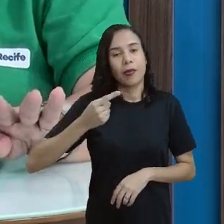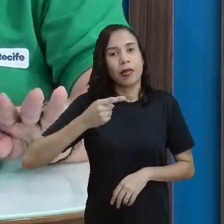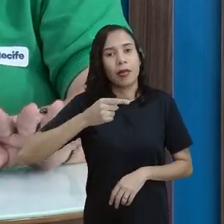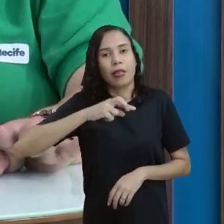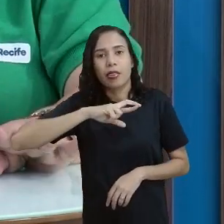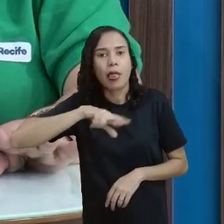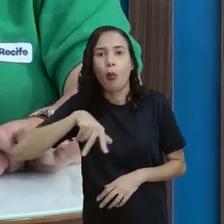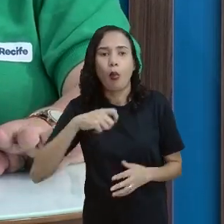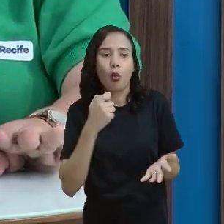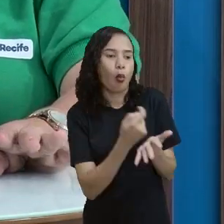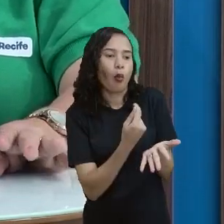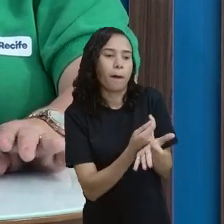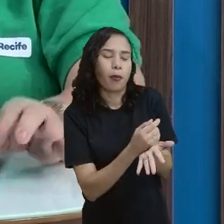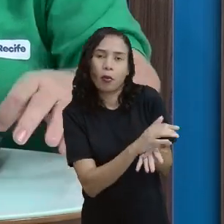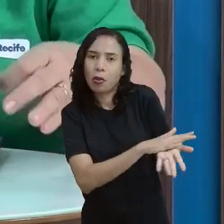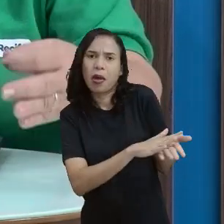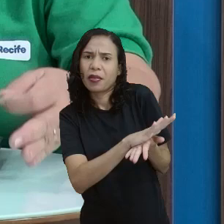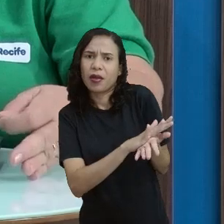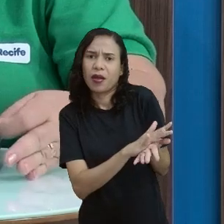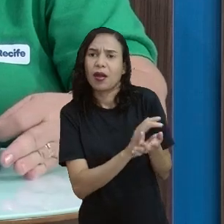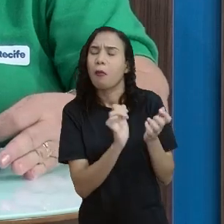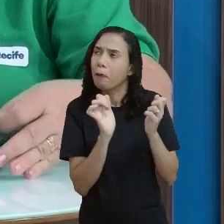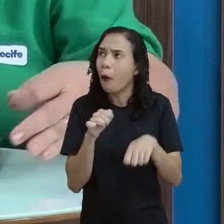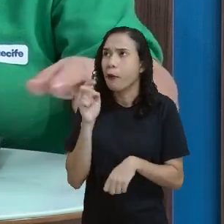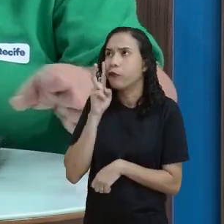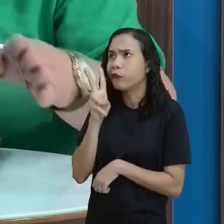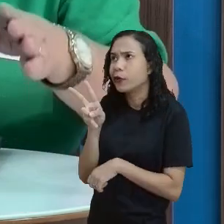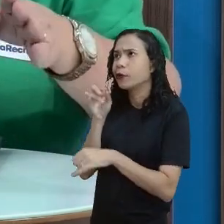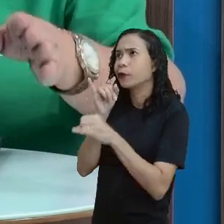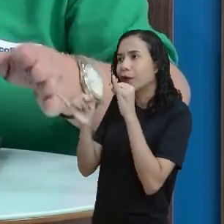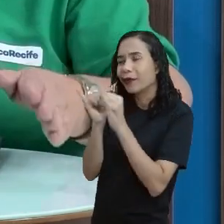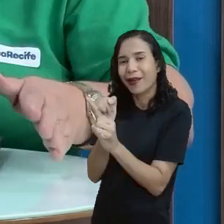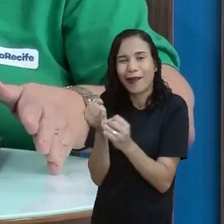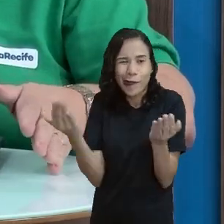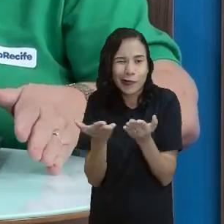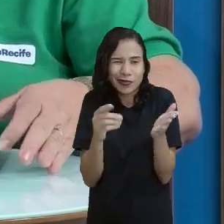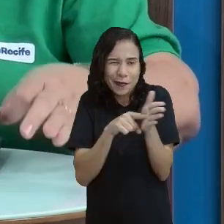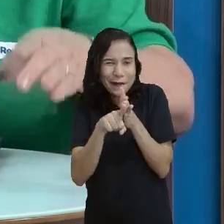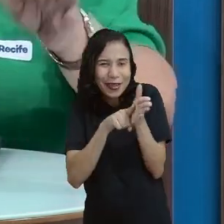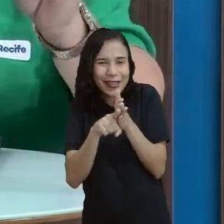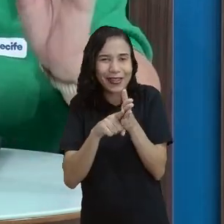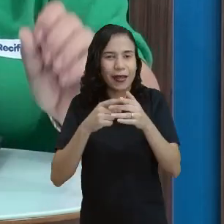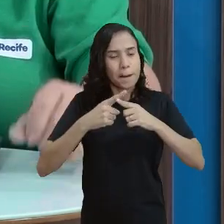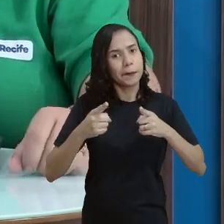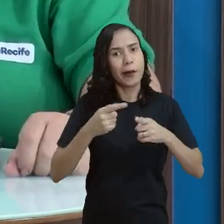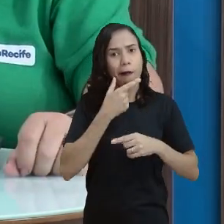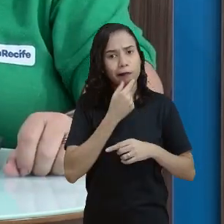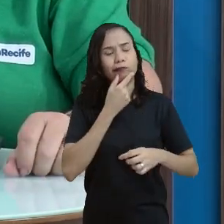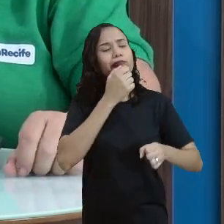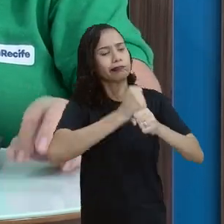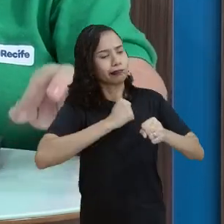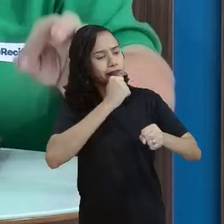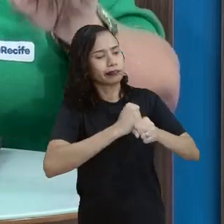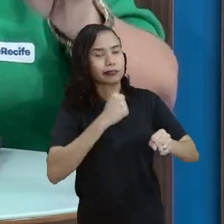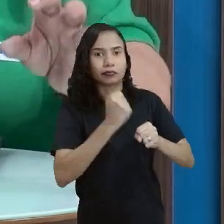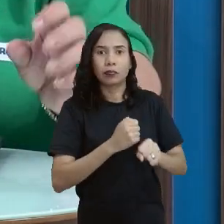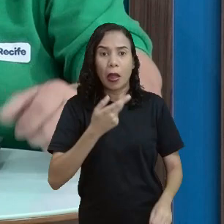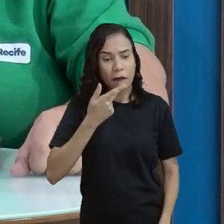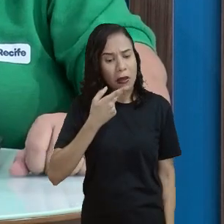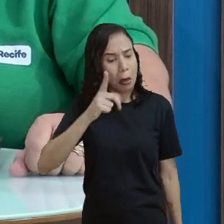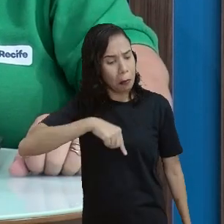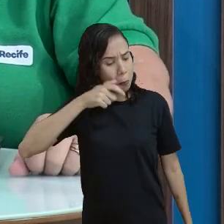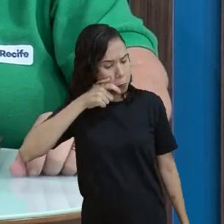não comprou em lugar nenhum. Ele pode até ter visto na internet, que tudo a gente vai pesquisar, mas foi ele mesmo que construiu. Eu achei